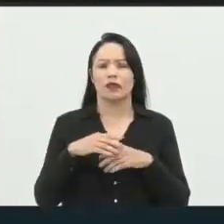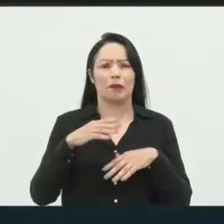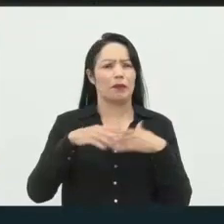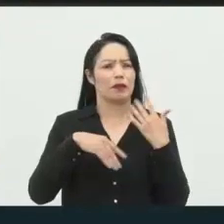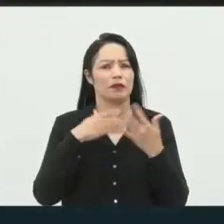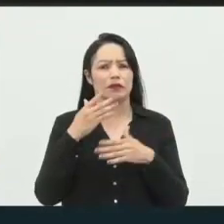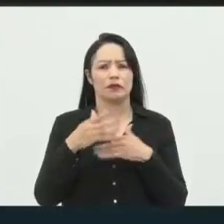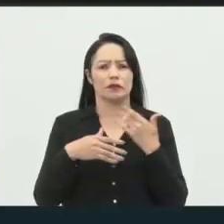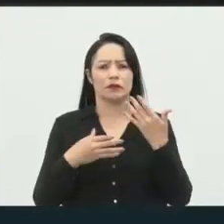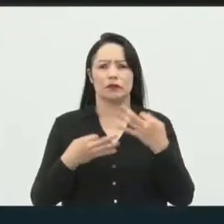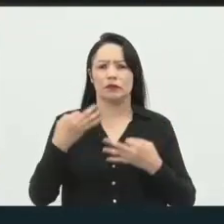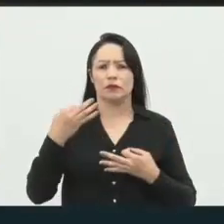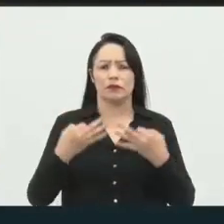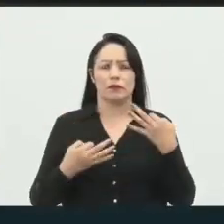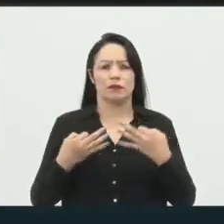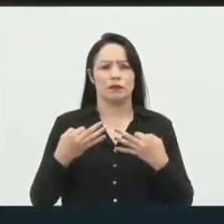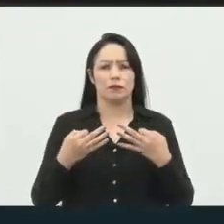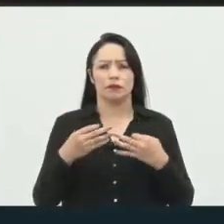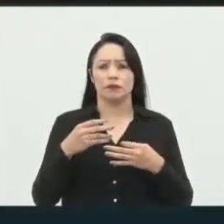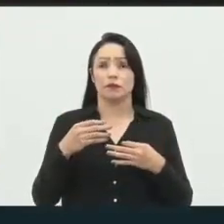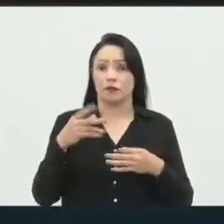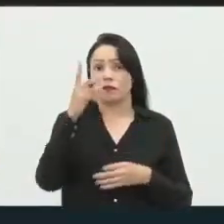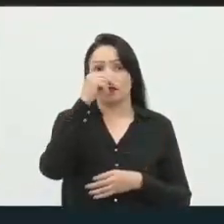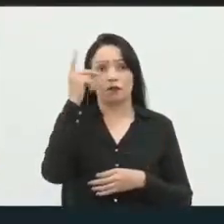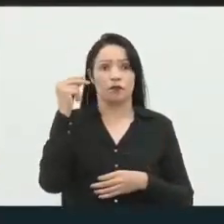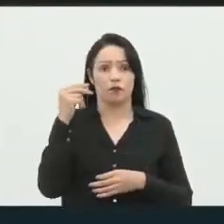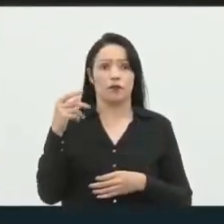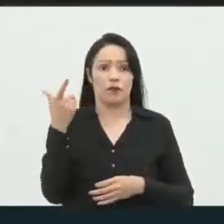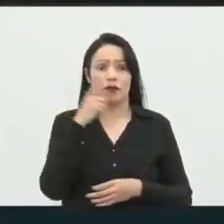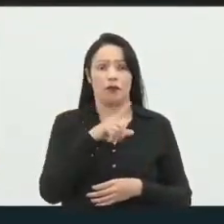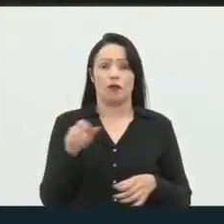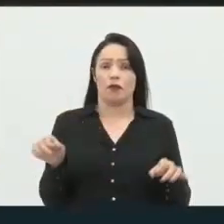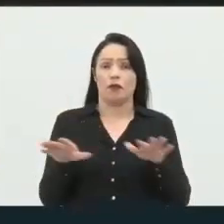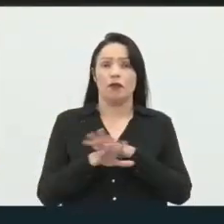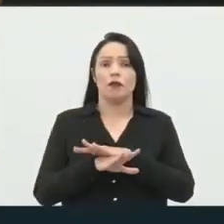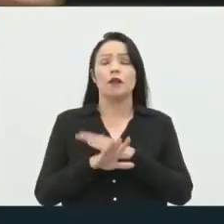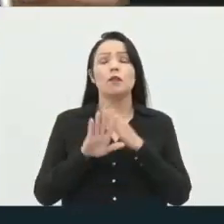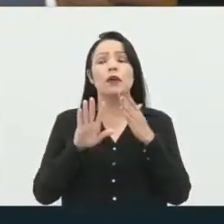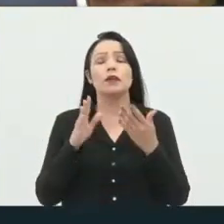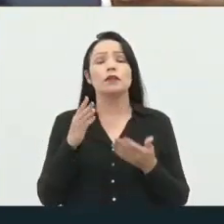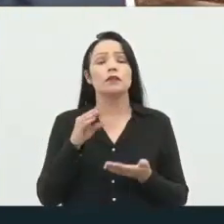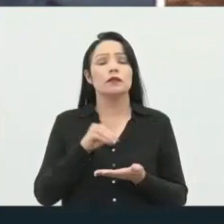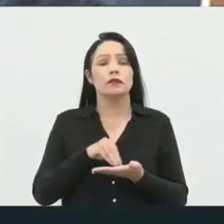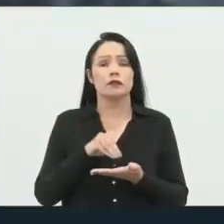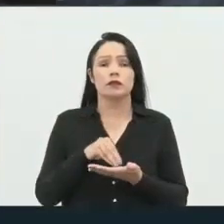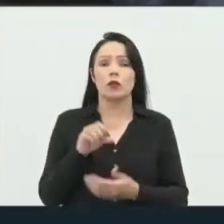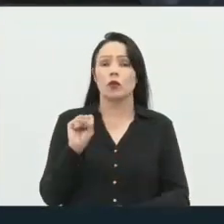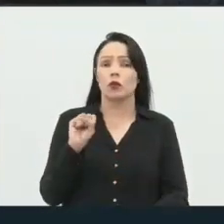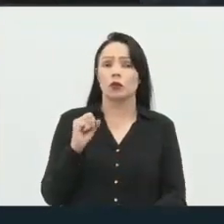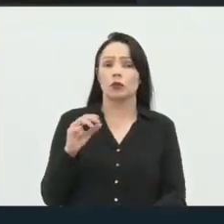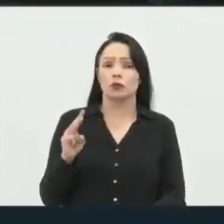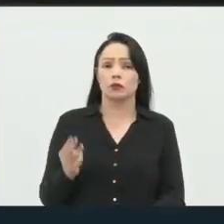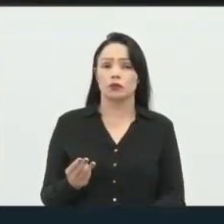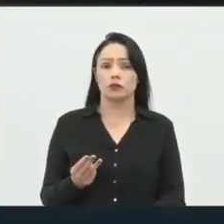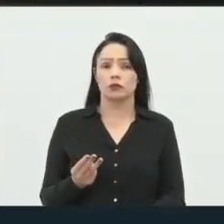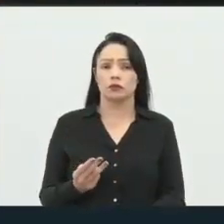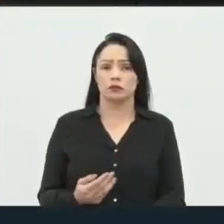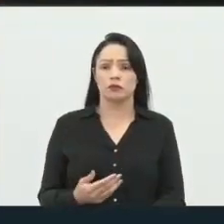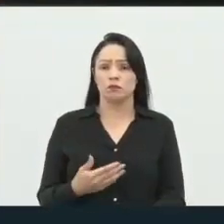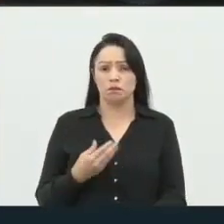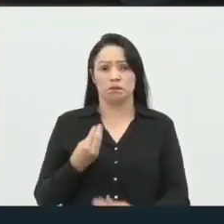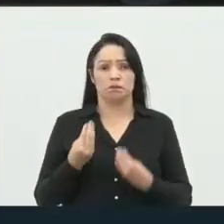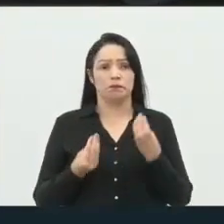conseguiu desenrolar e terminar a obra a obra Ficou maravilhosa agora e esses 8 milhões Pra onde foram Como foram